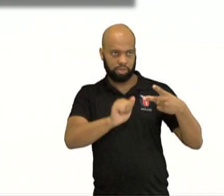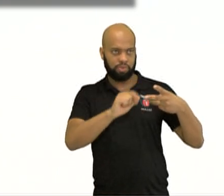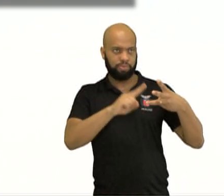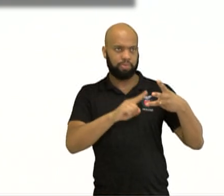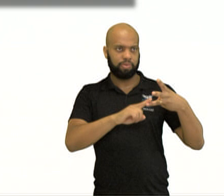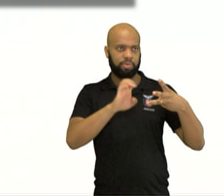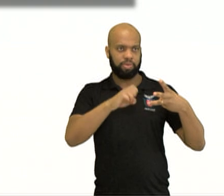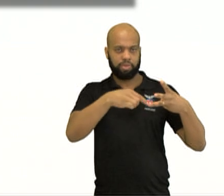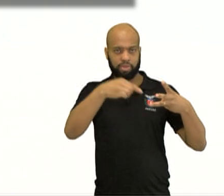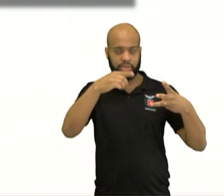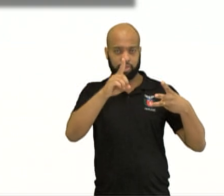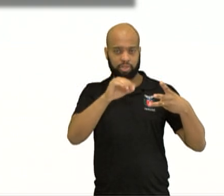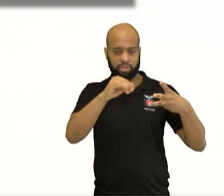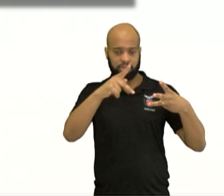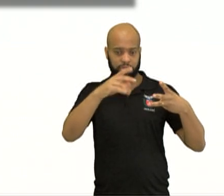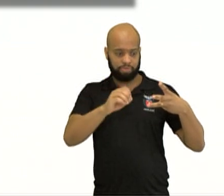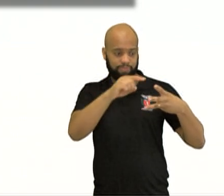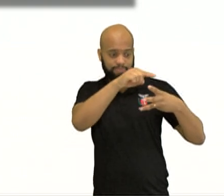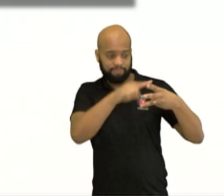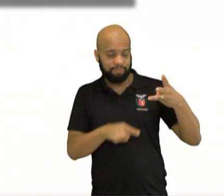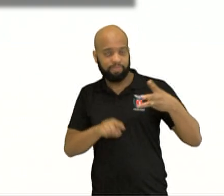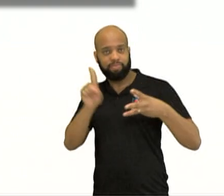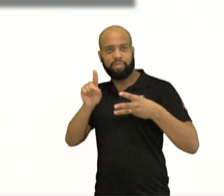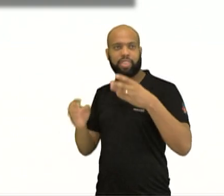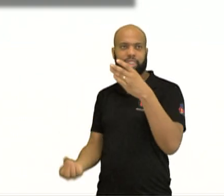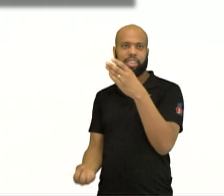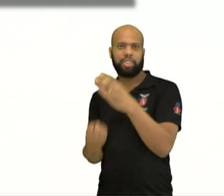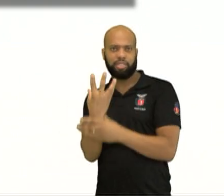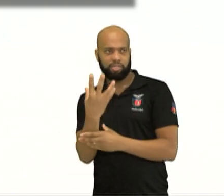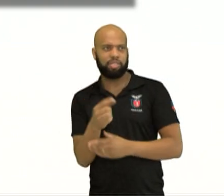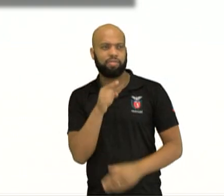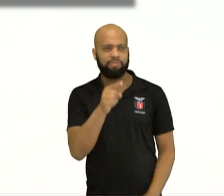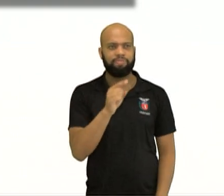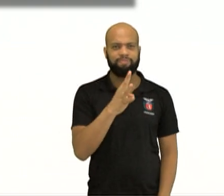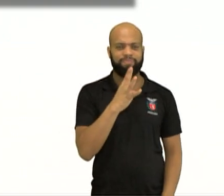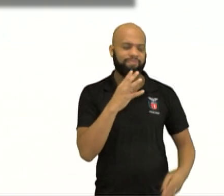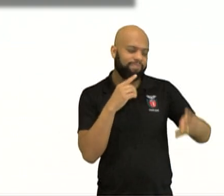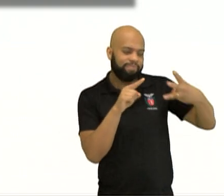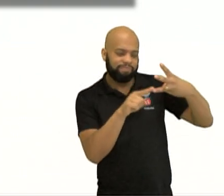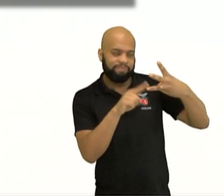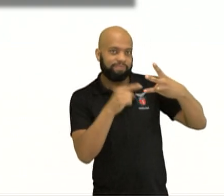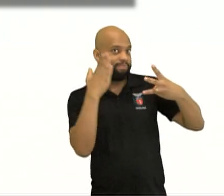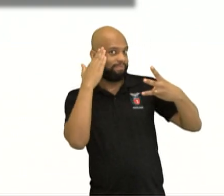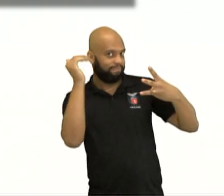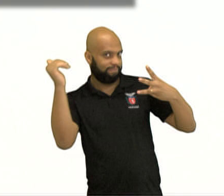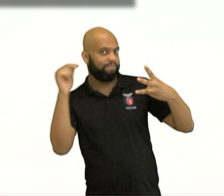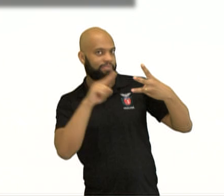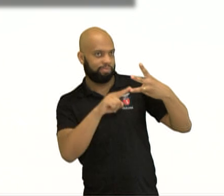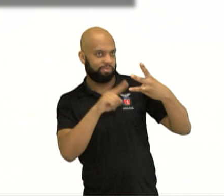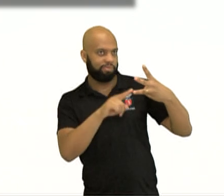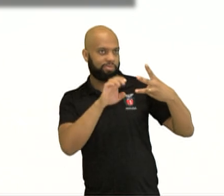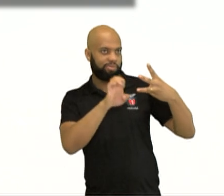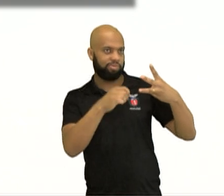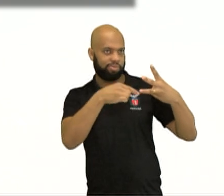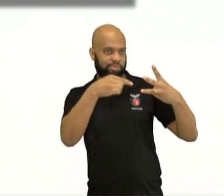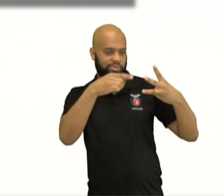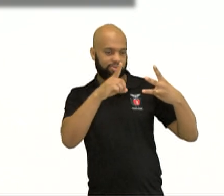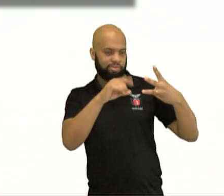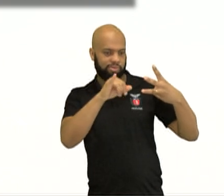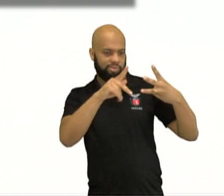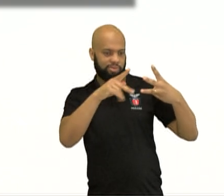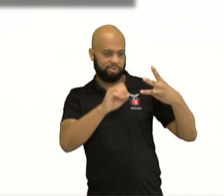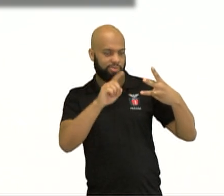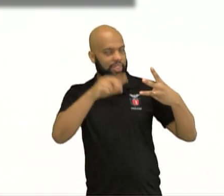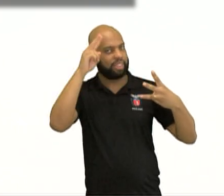Electra e Édipo, né? O Édipo Rei. Você já deve ter ouvido, talvez, falar